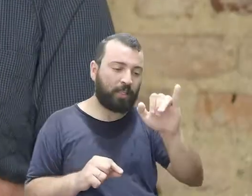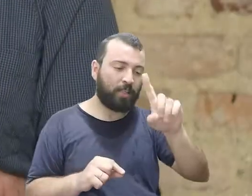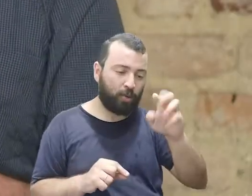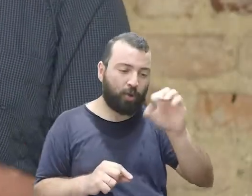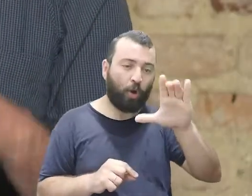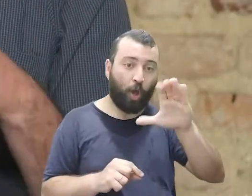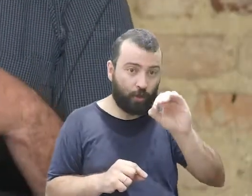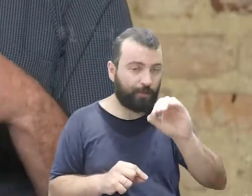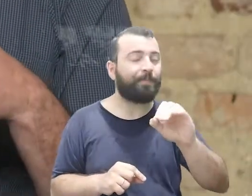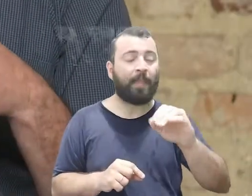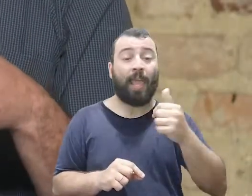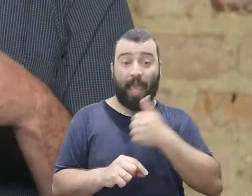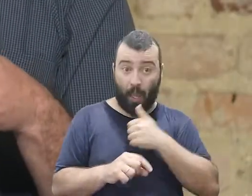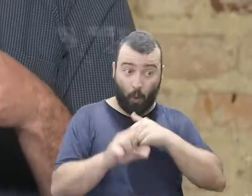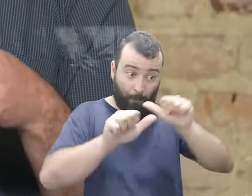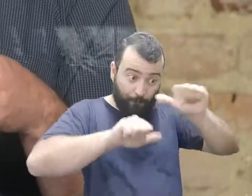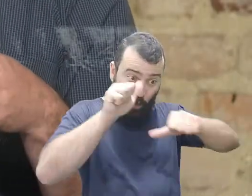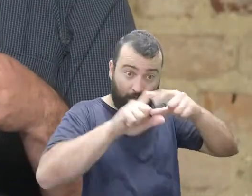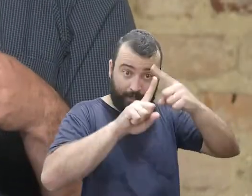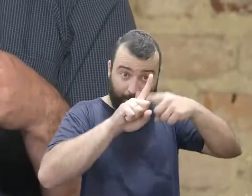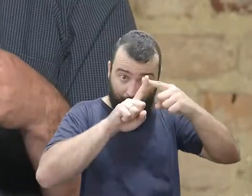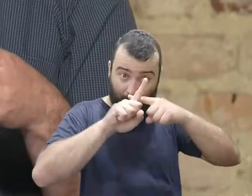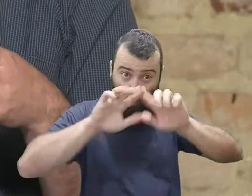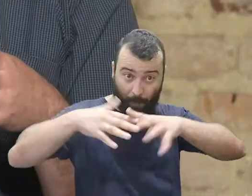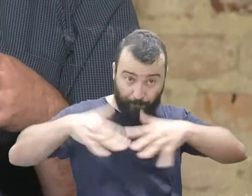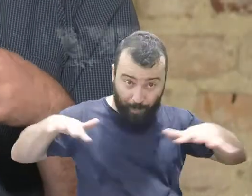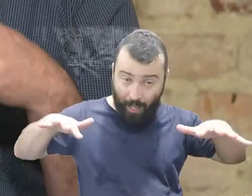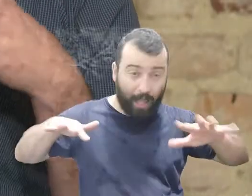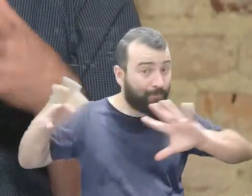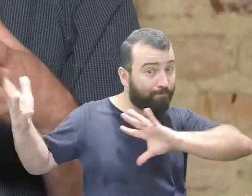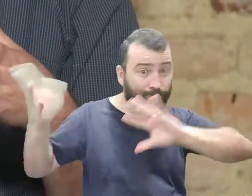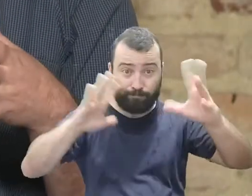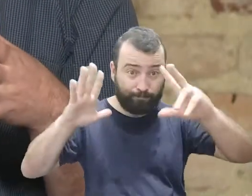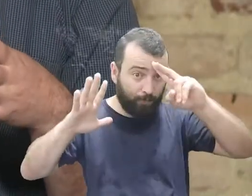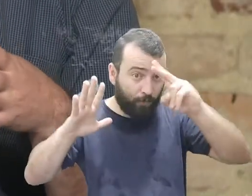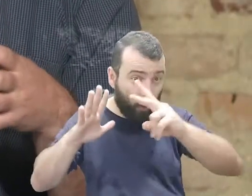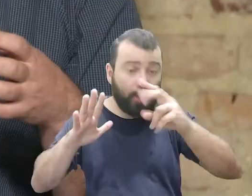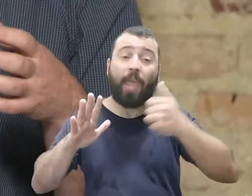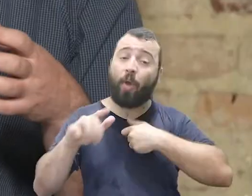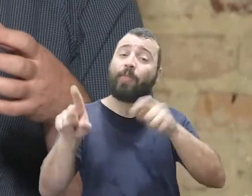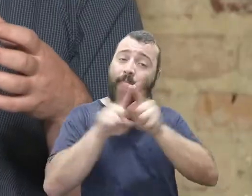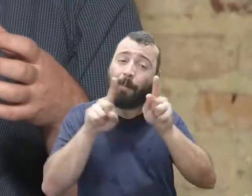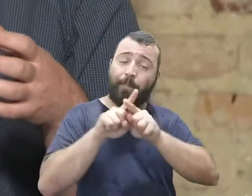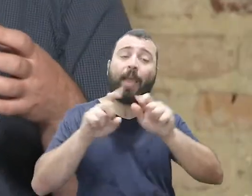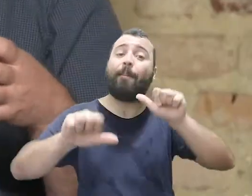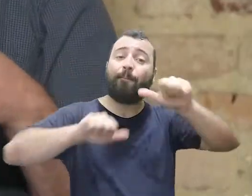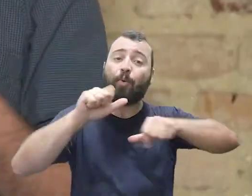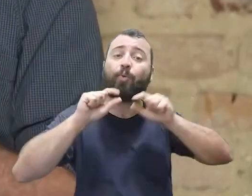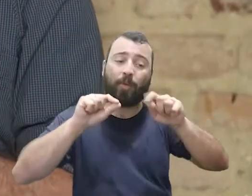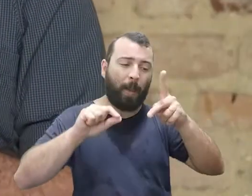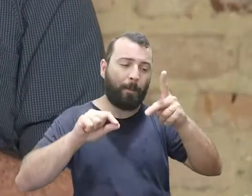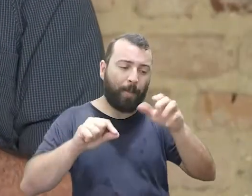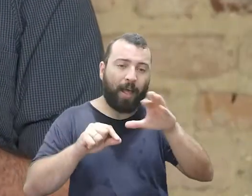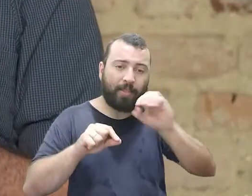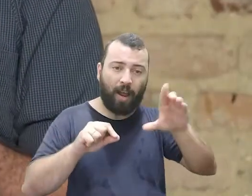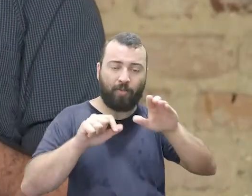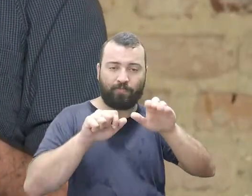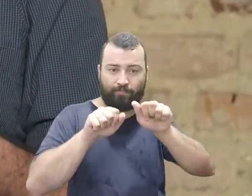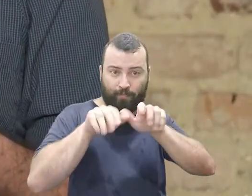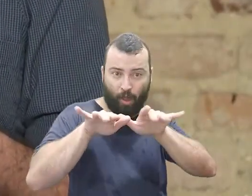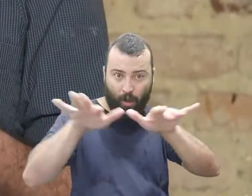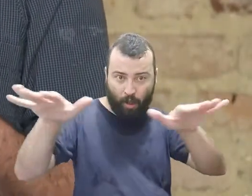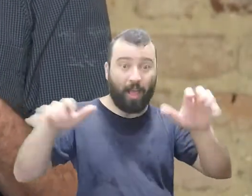Veja só, uma vez que eu mudo as temperaturas da superfície do mar de forma tão drástica, eu também mudo os padrões de circulação